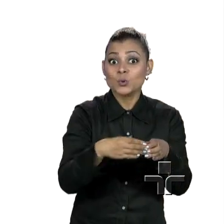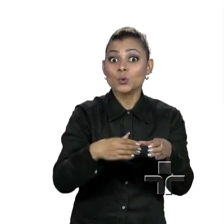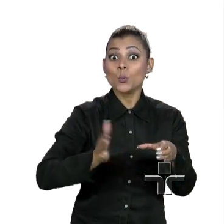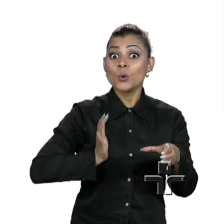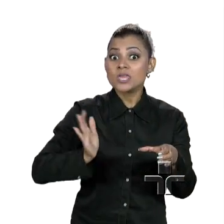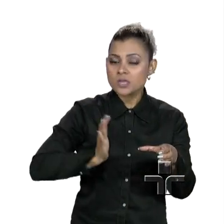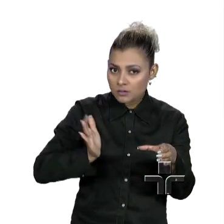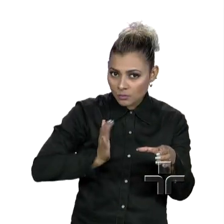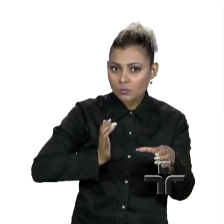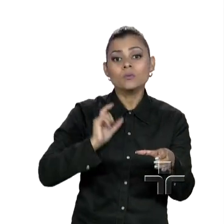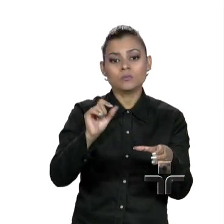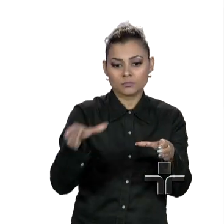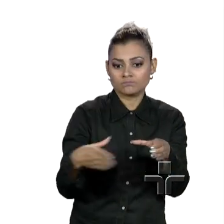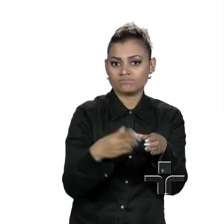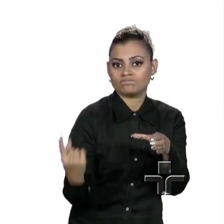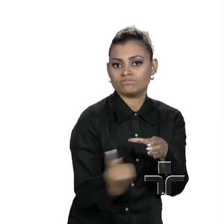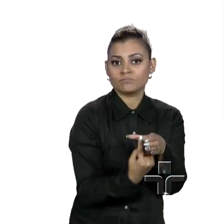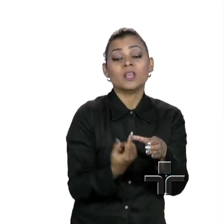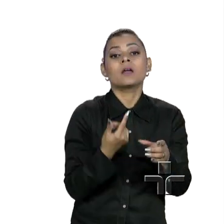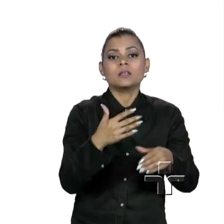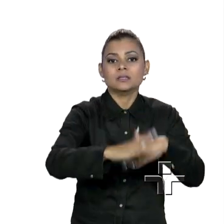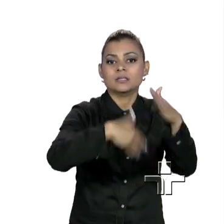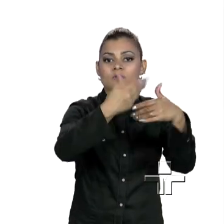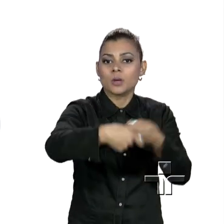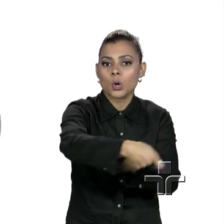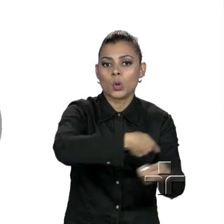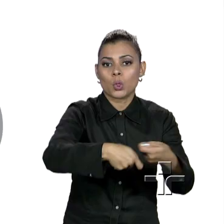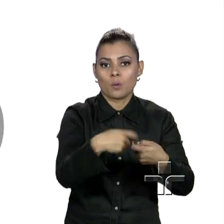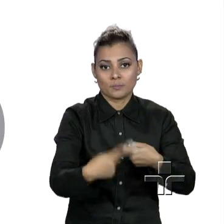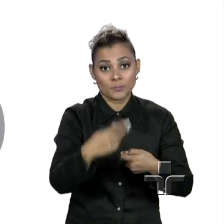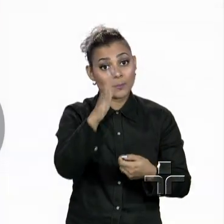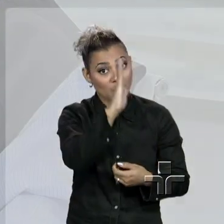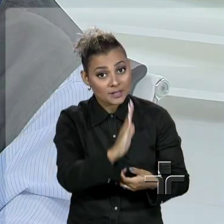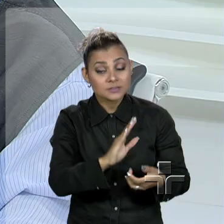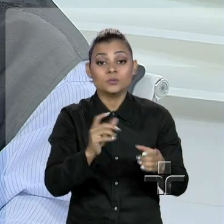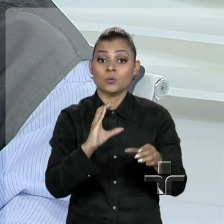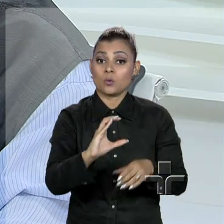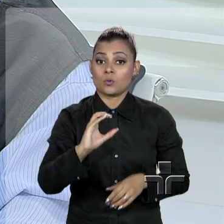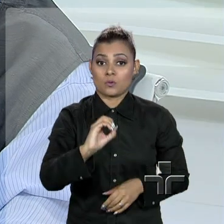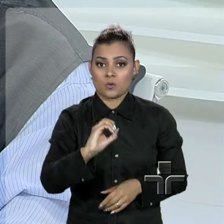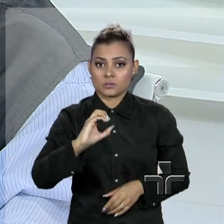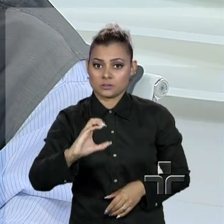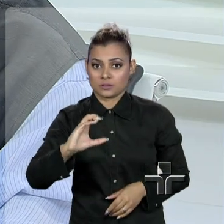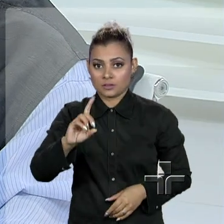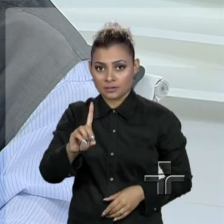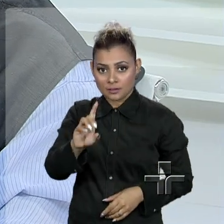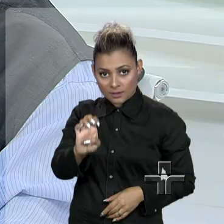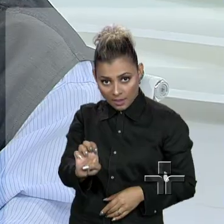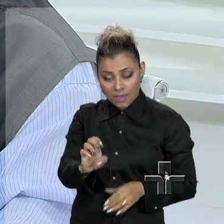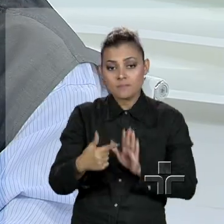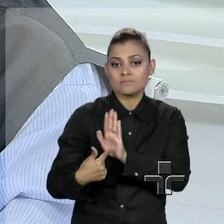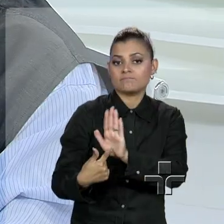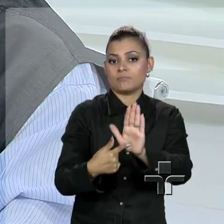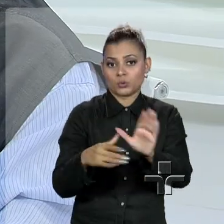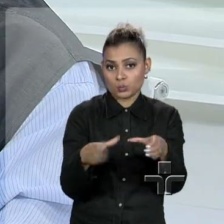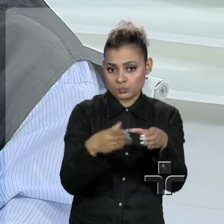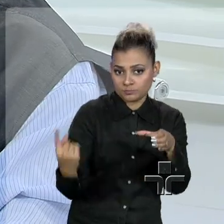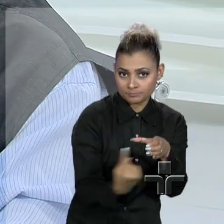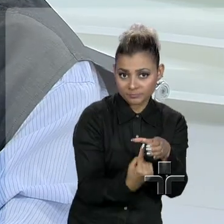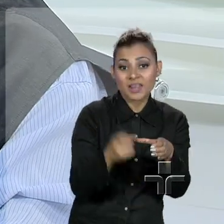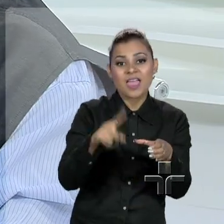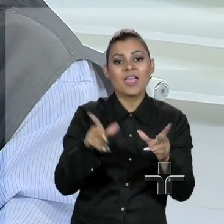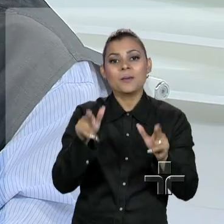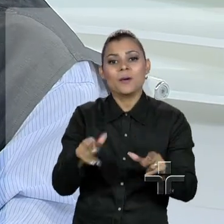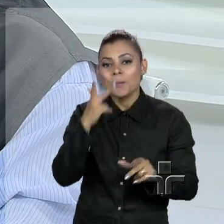a Organização para a Cooperação e Desenvolvimento Econômico, OCDE, ele não se ilude. Trata-se de um blefe de Donald